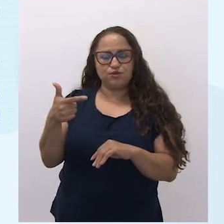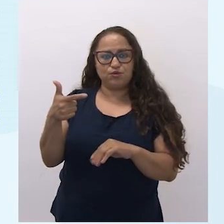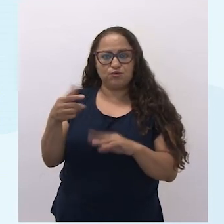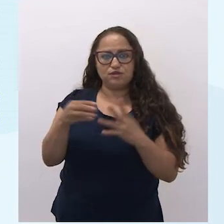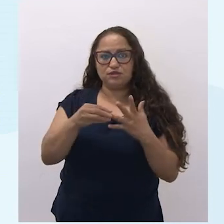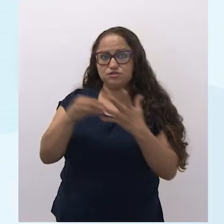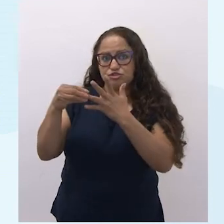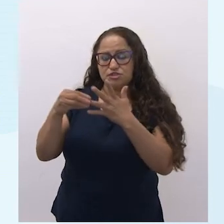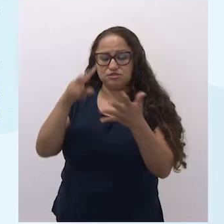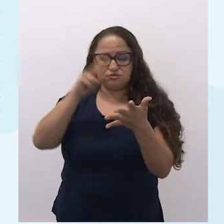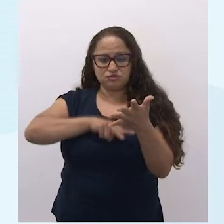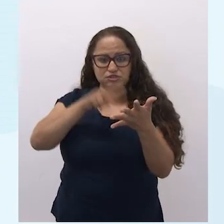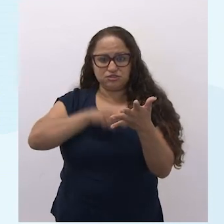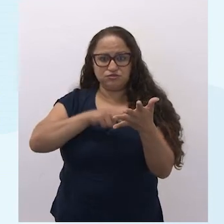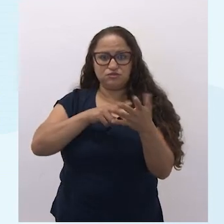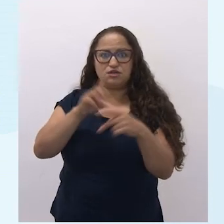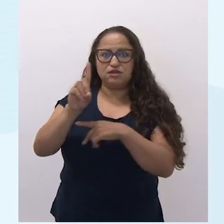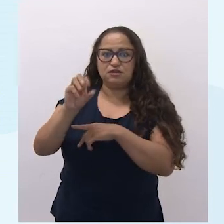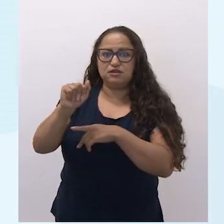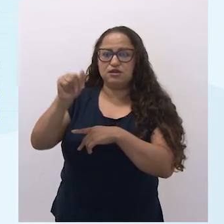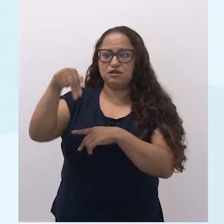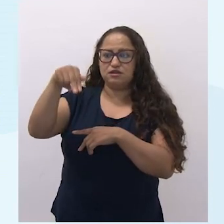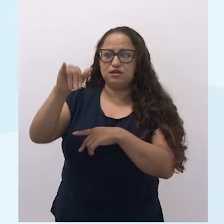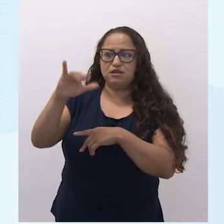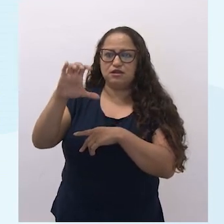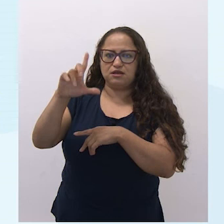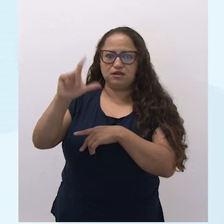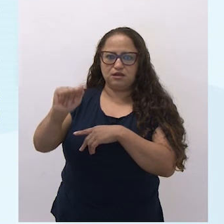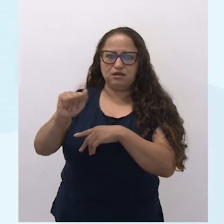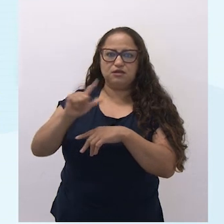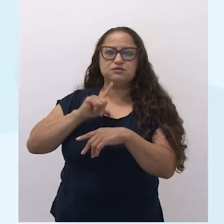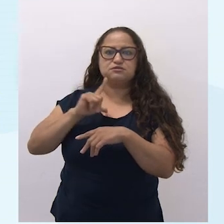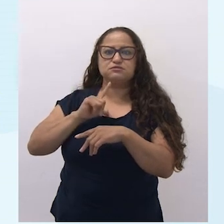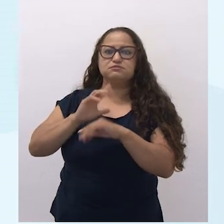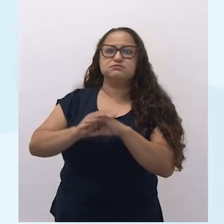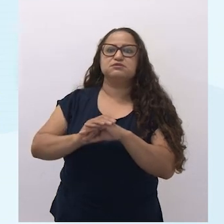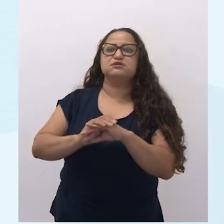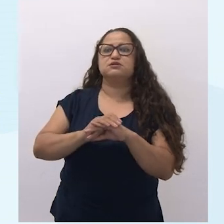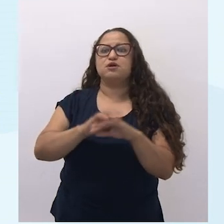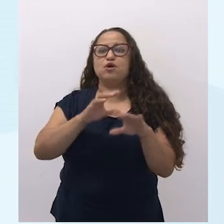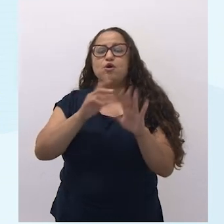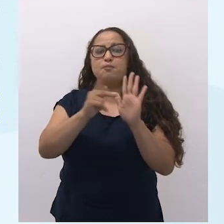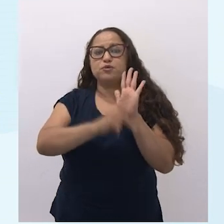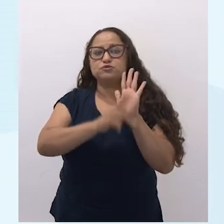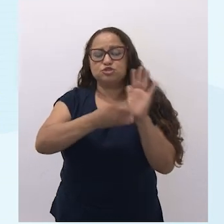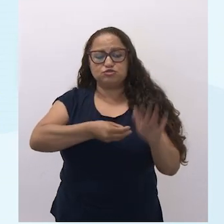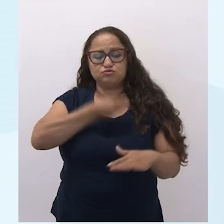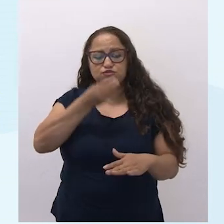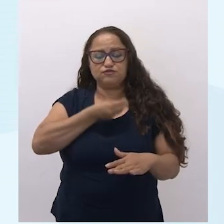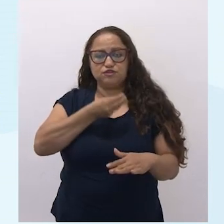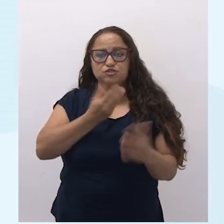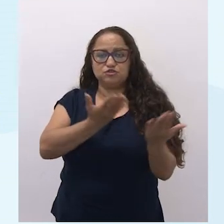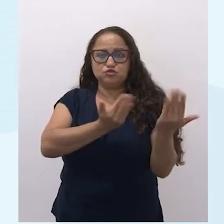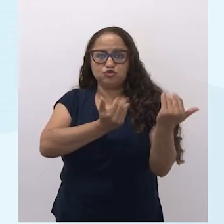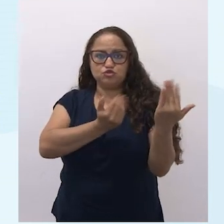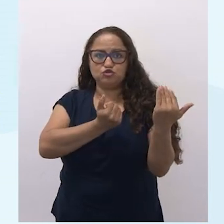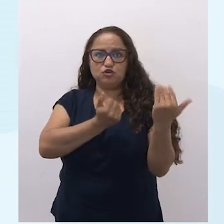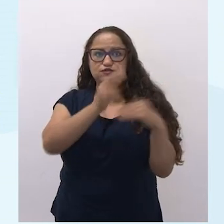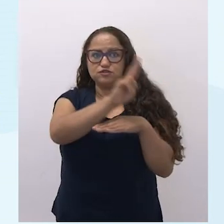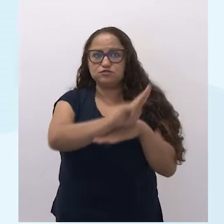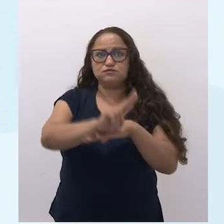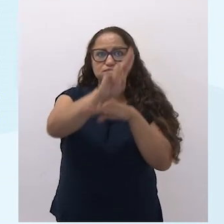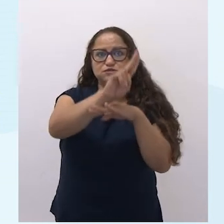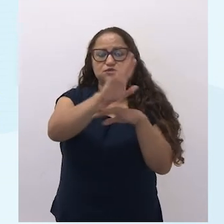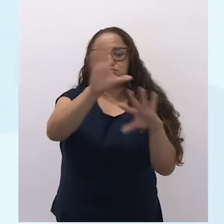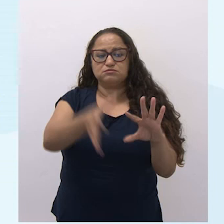de leitura é da Daniela Artel, que é Projetos de Vida de Jovens Universitários, um estudo sobre engajamento